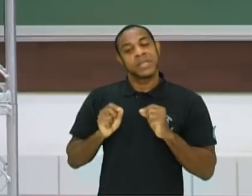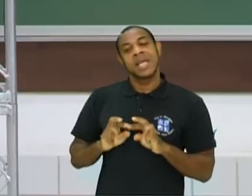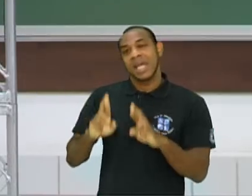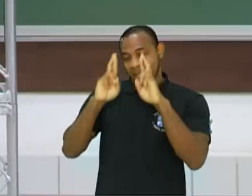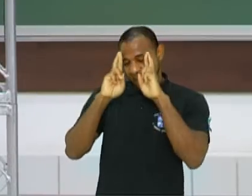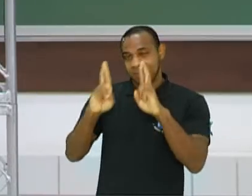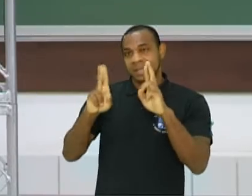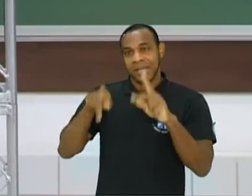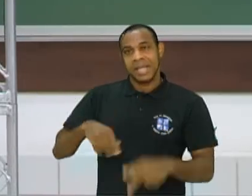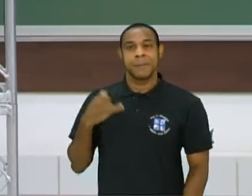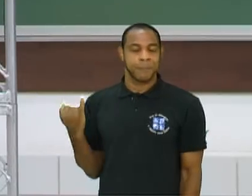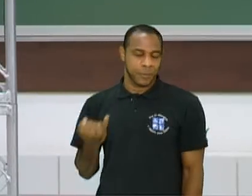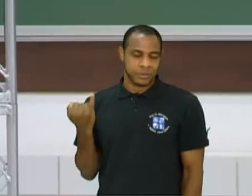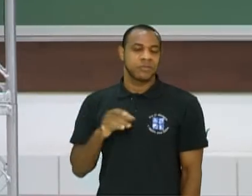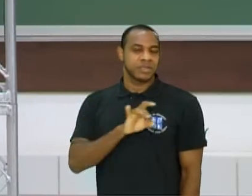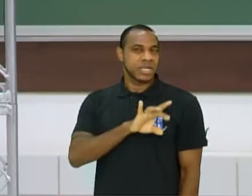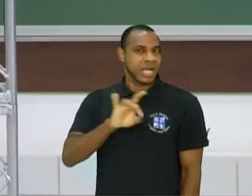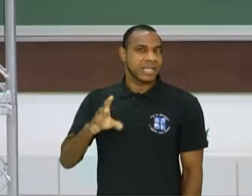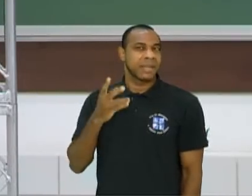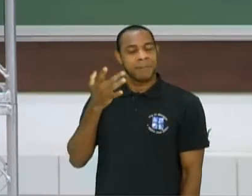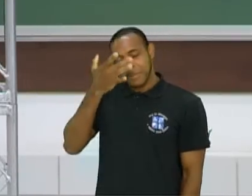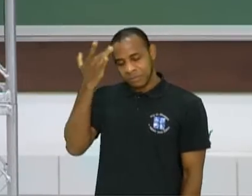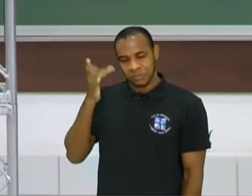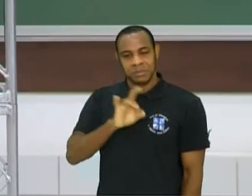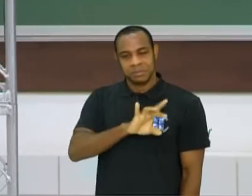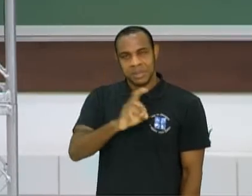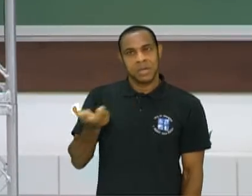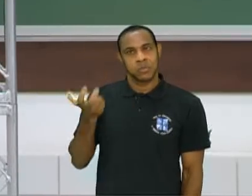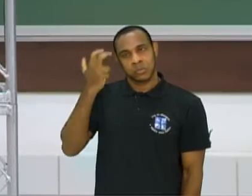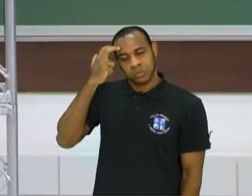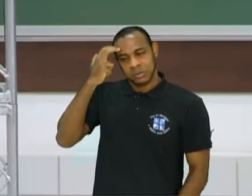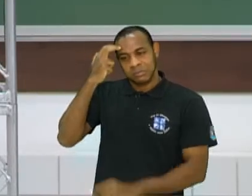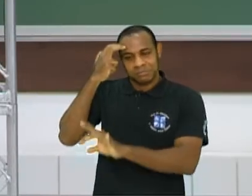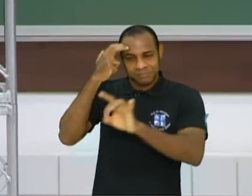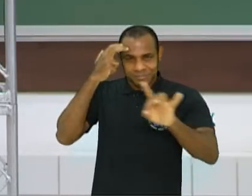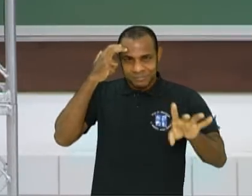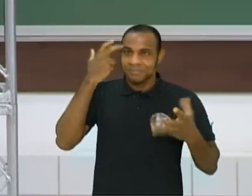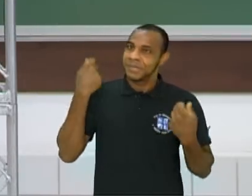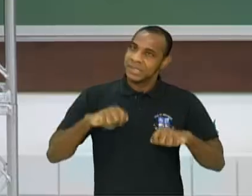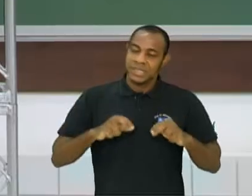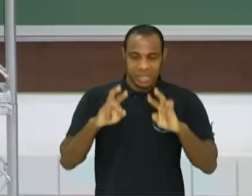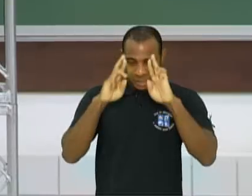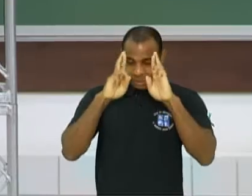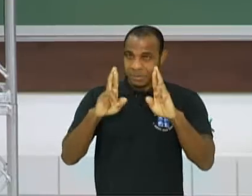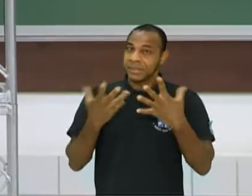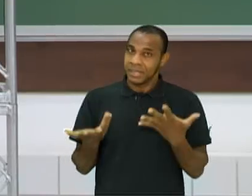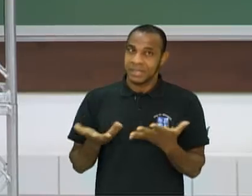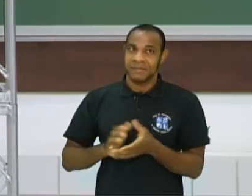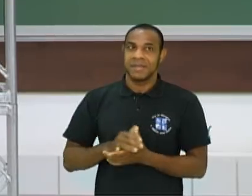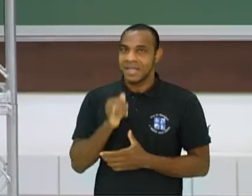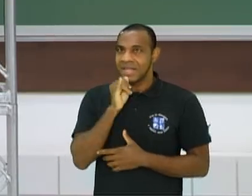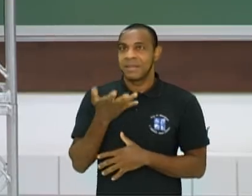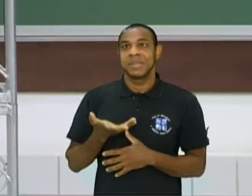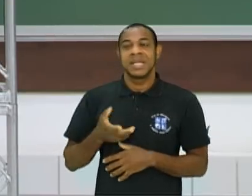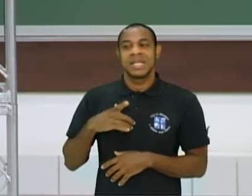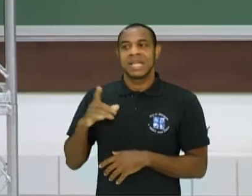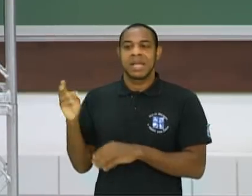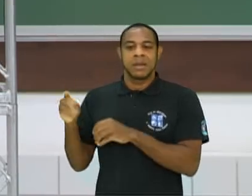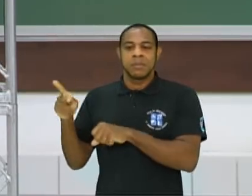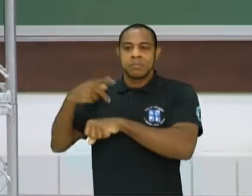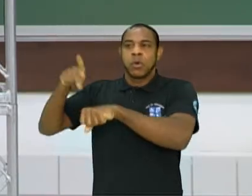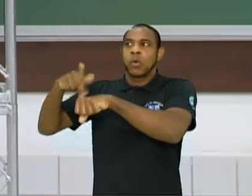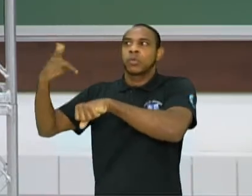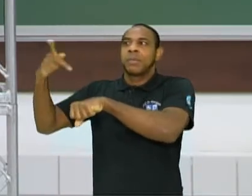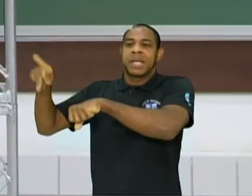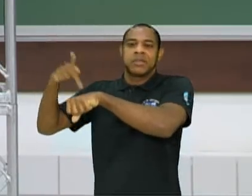porque é importante que cada pessoa respeite a cultura do outro. Então, a pessoa vem de um outro país, ela não vai deixar os costumes, a maneira